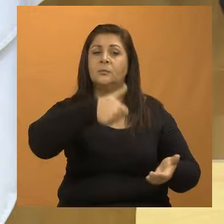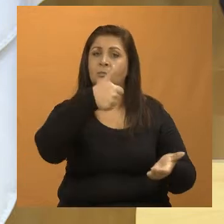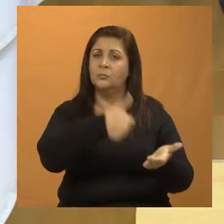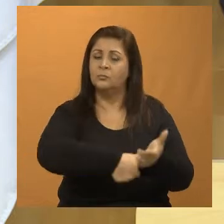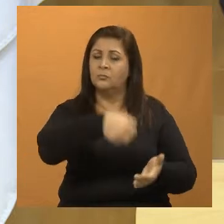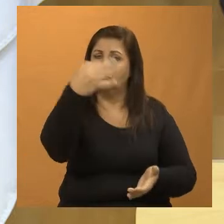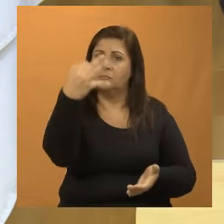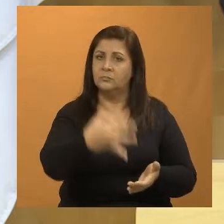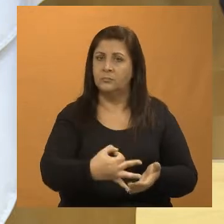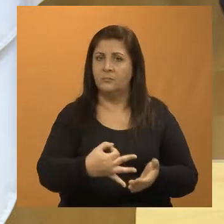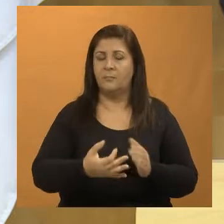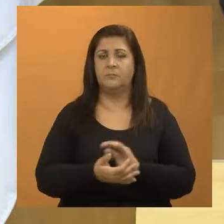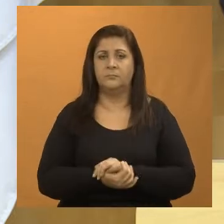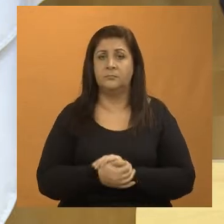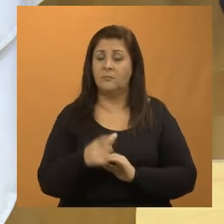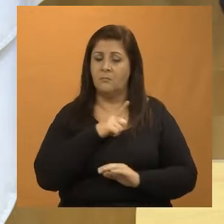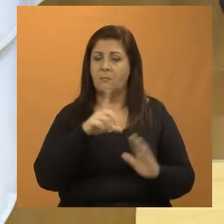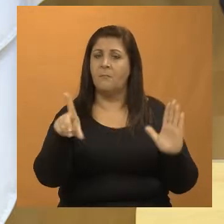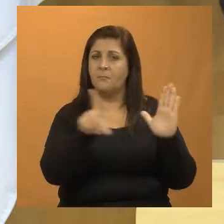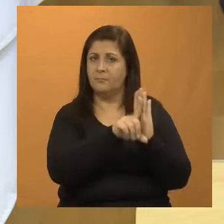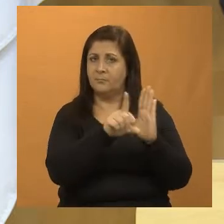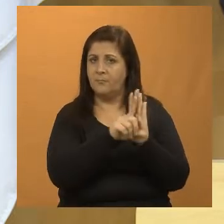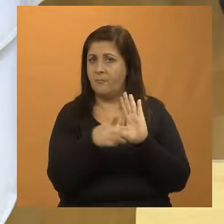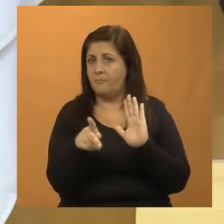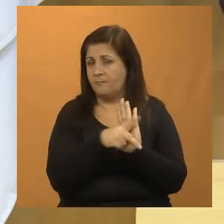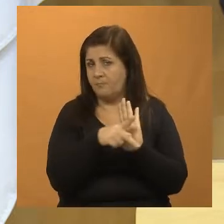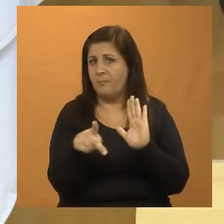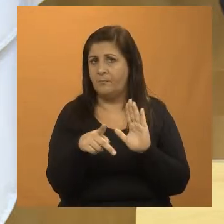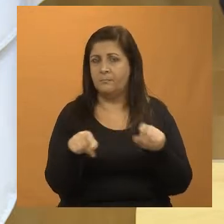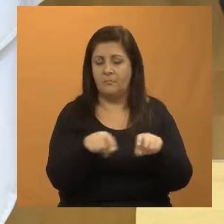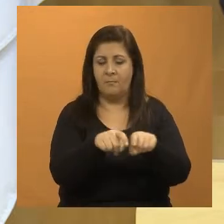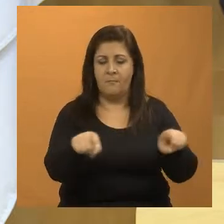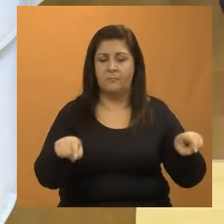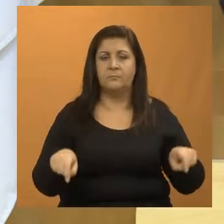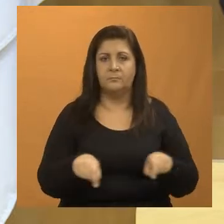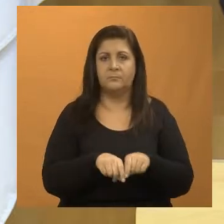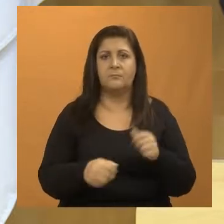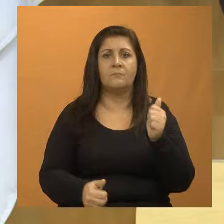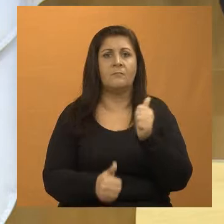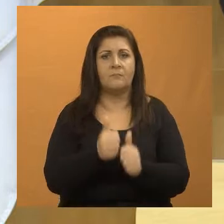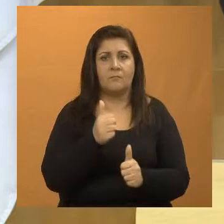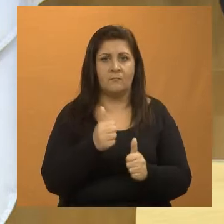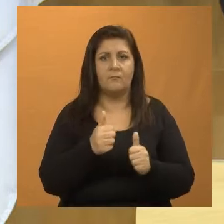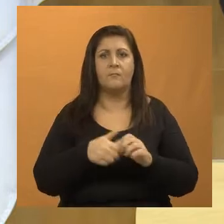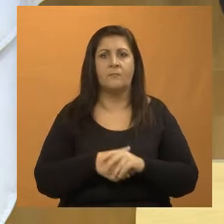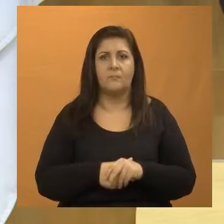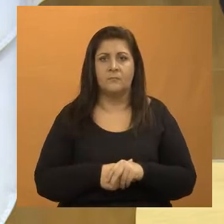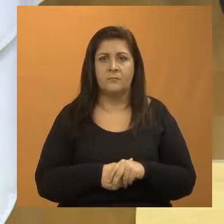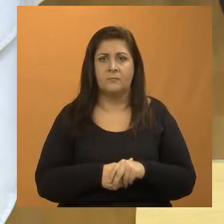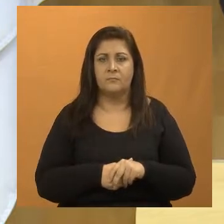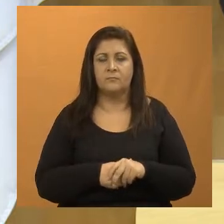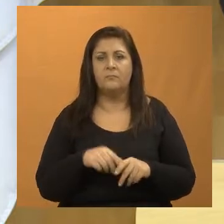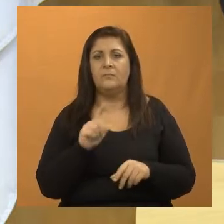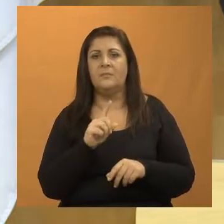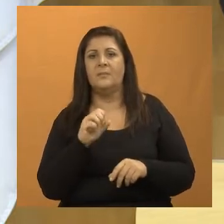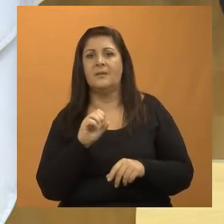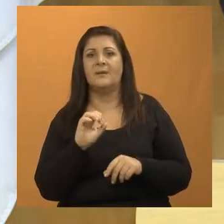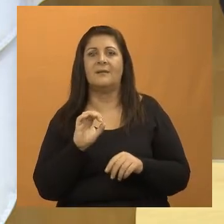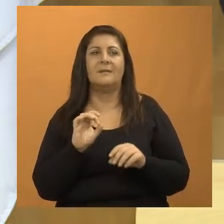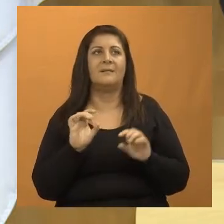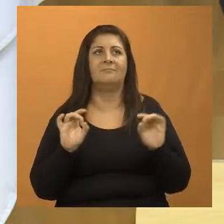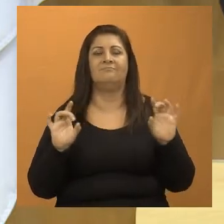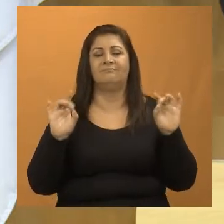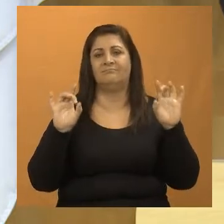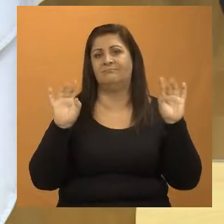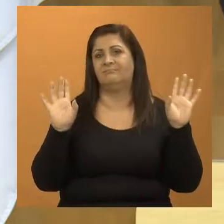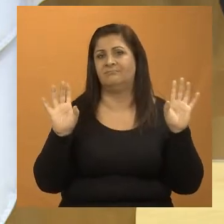futebol. Então, existe uma lei própria para estádio de futebol. Não é uma lei simples como uma lei para você tirar um AVCB de um